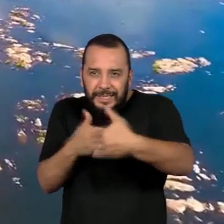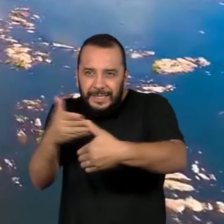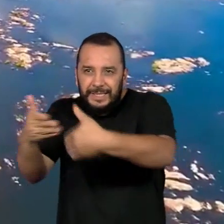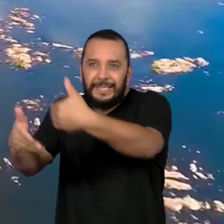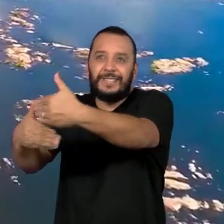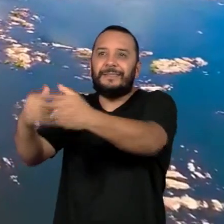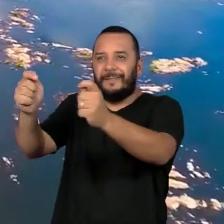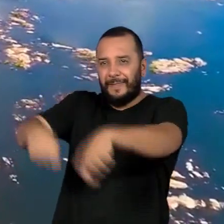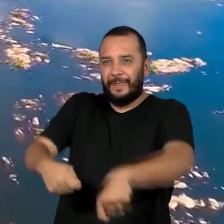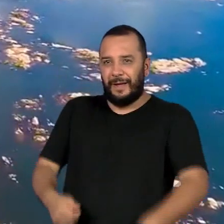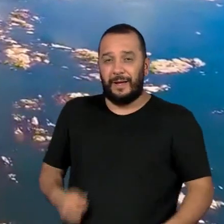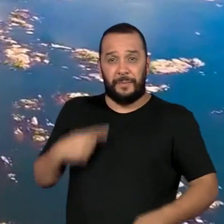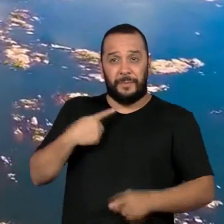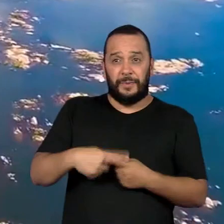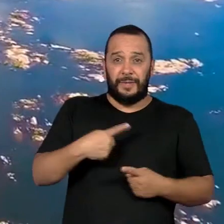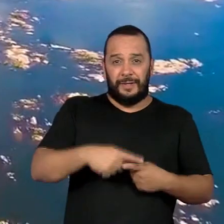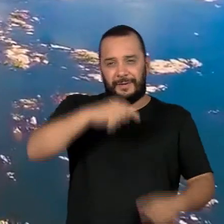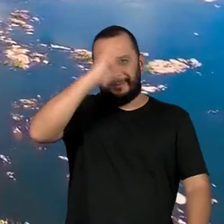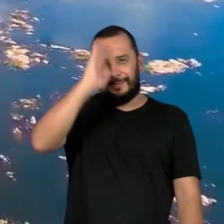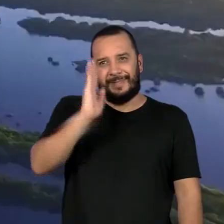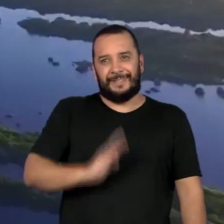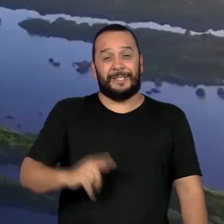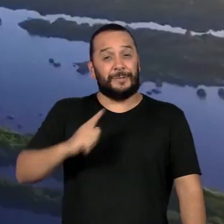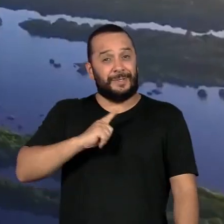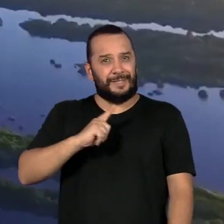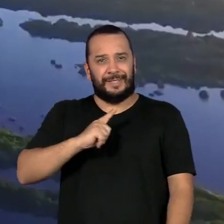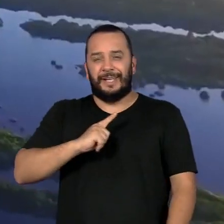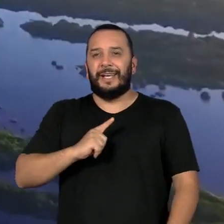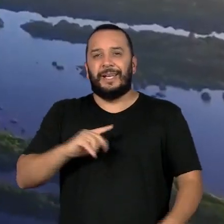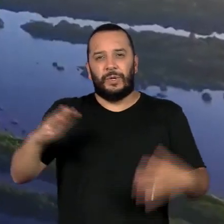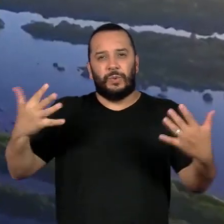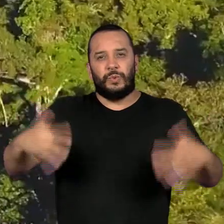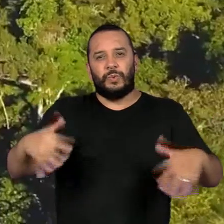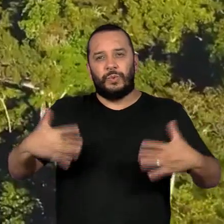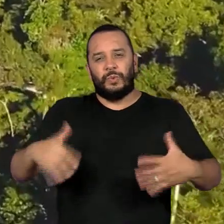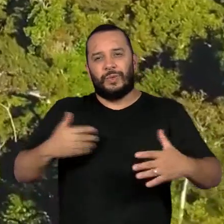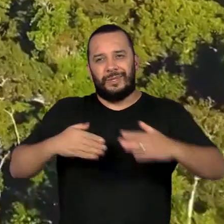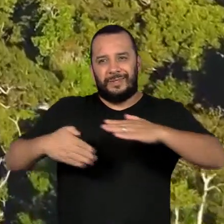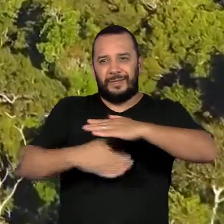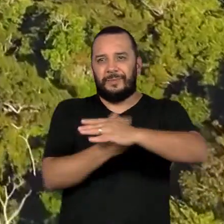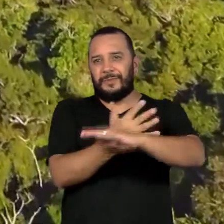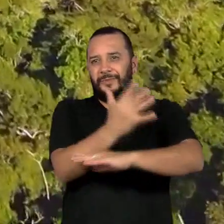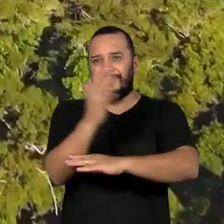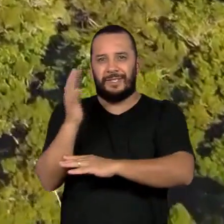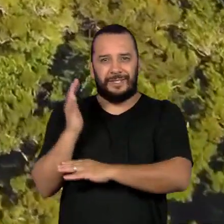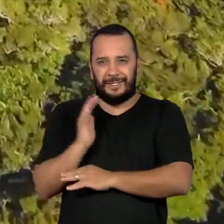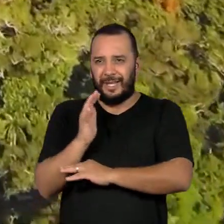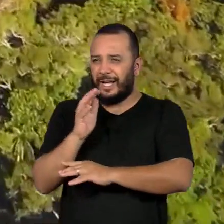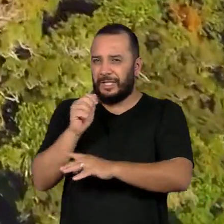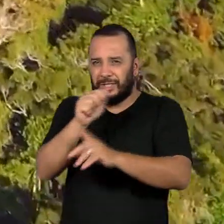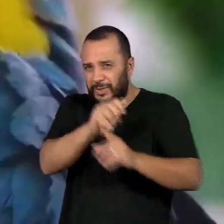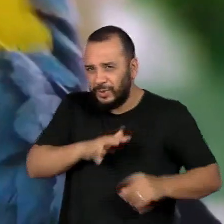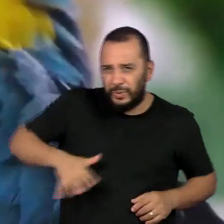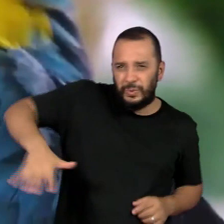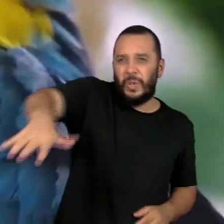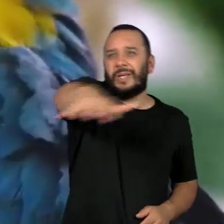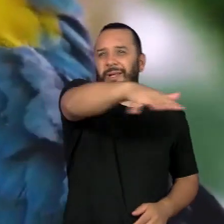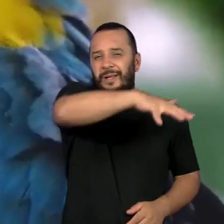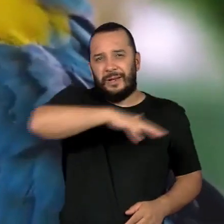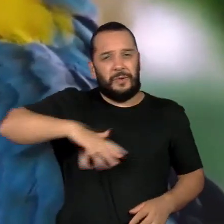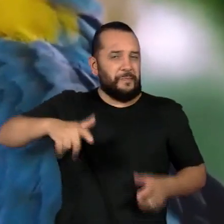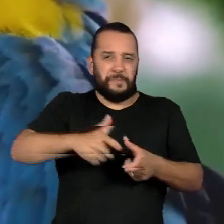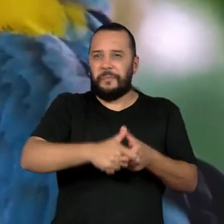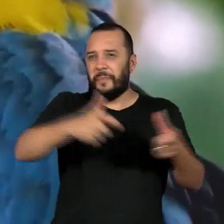que o Brasil tem uma das maiores sociobiodiversidades do mundo, você imagina o campo